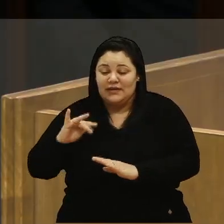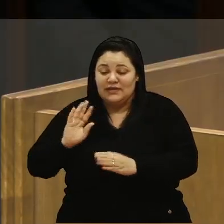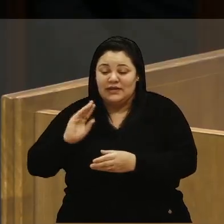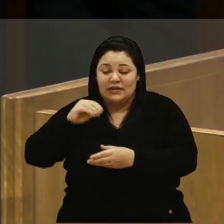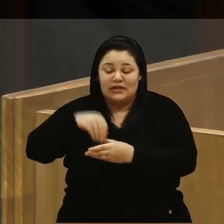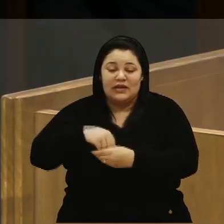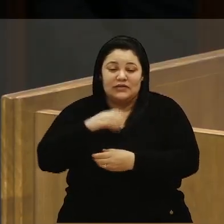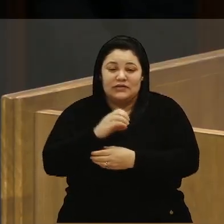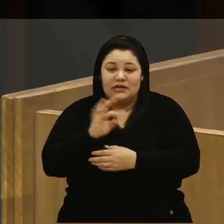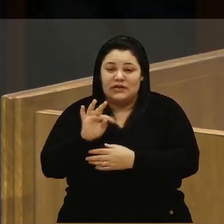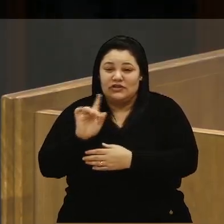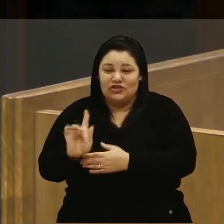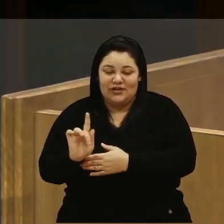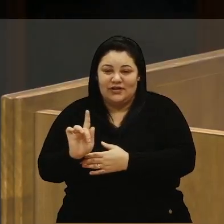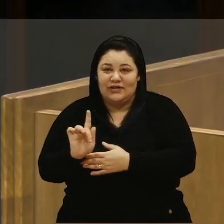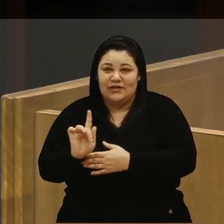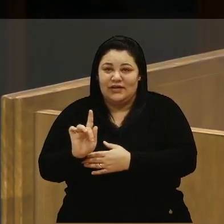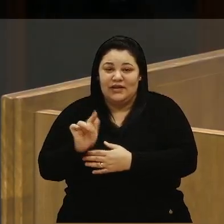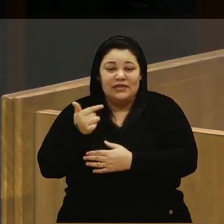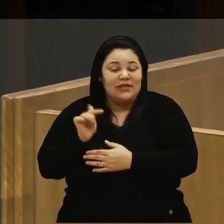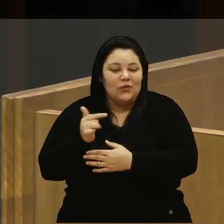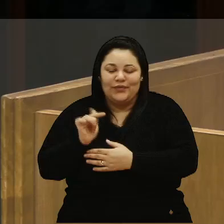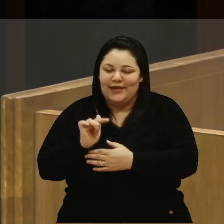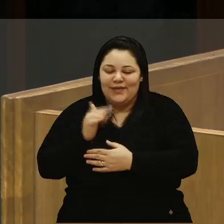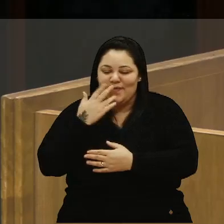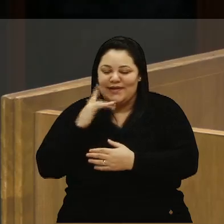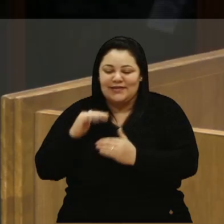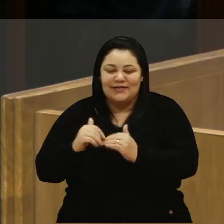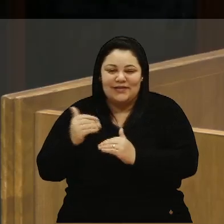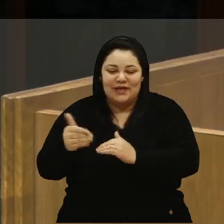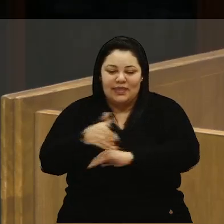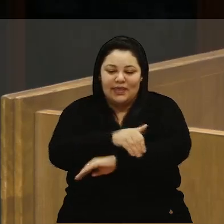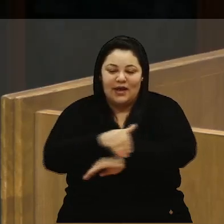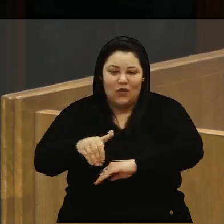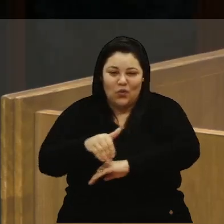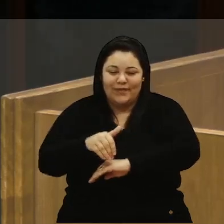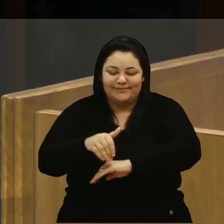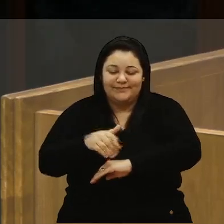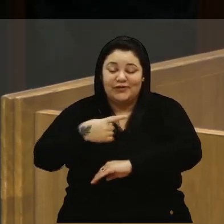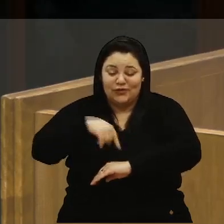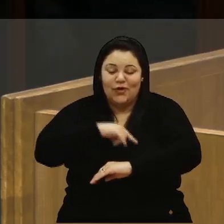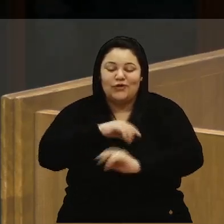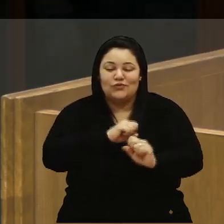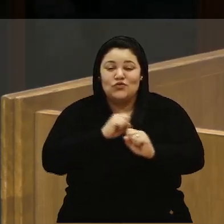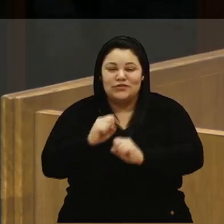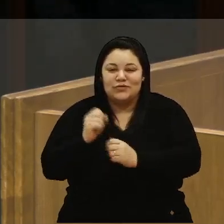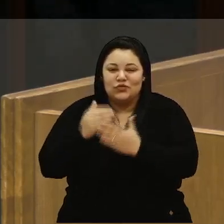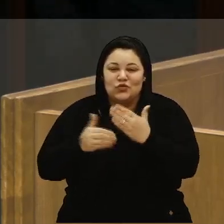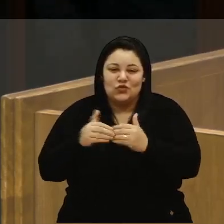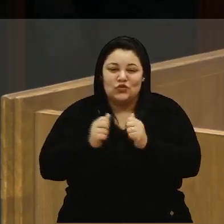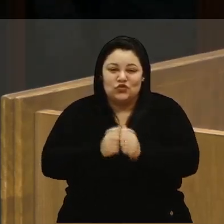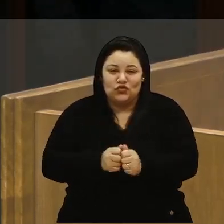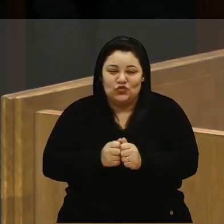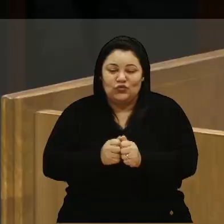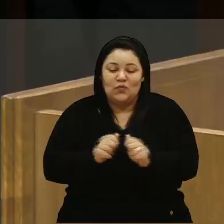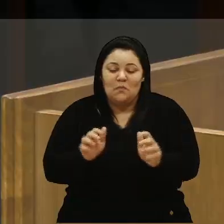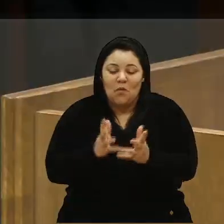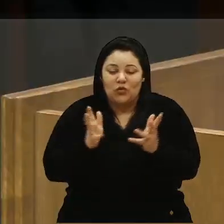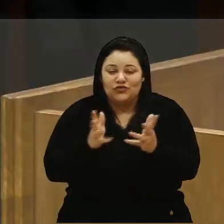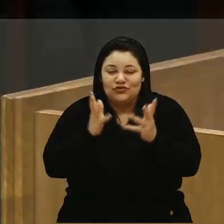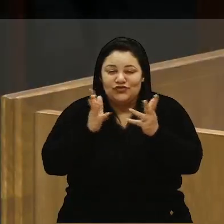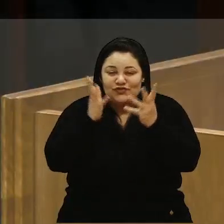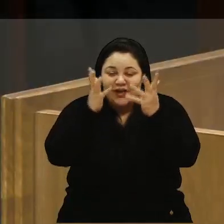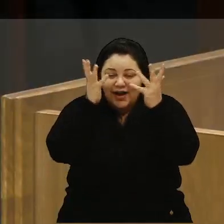CTG, não temos uma criança na rua. Então, que possamos juntos todos, né, fomentarmos